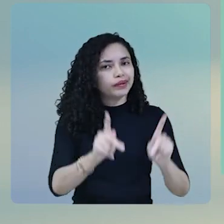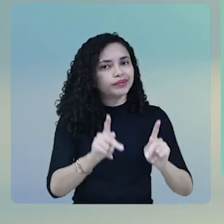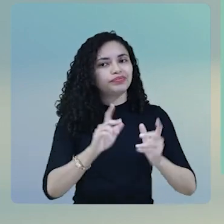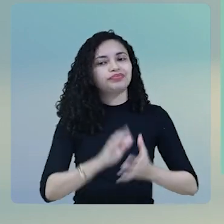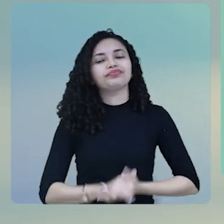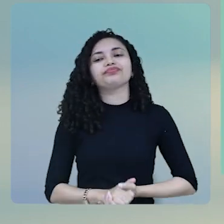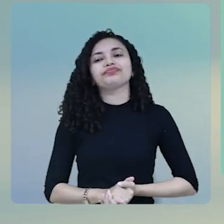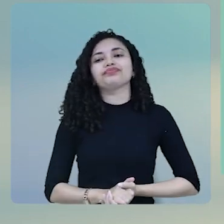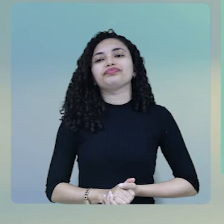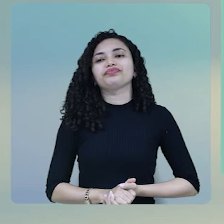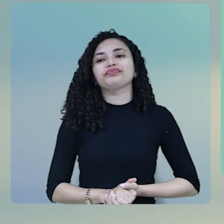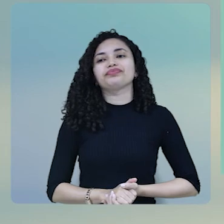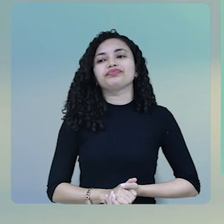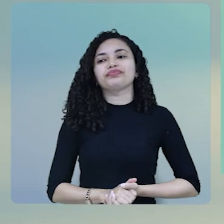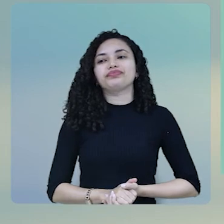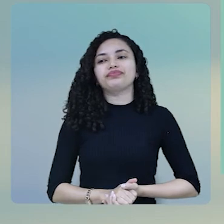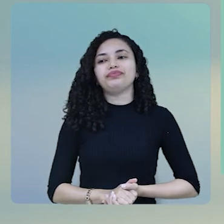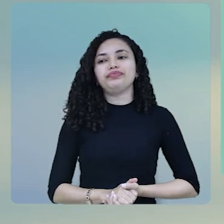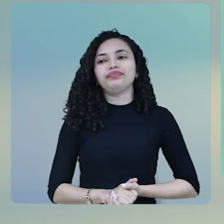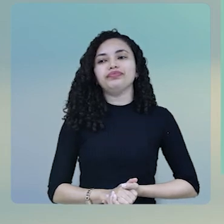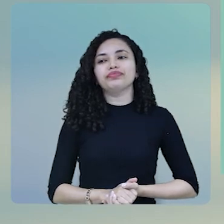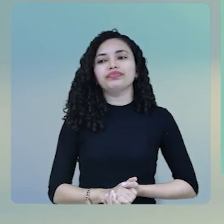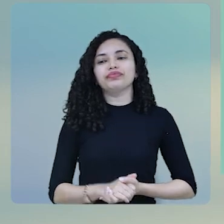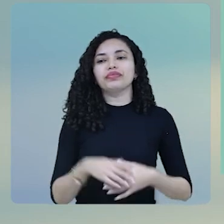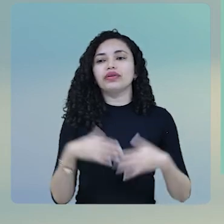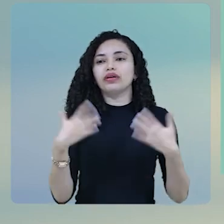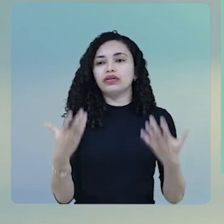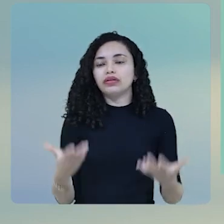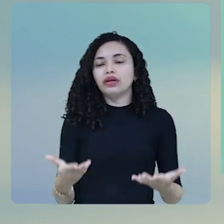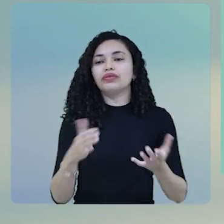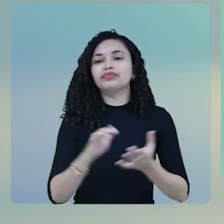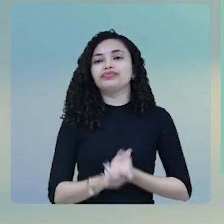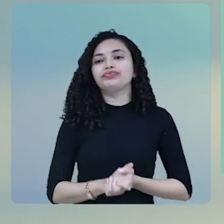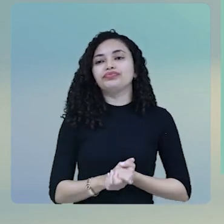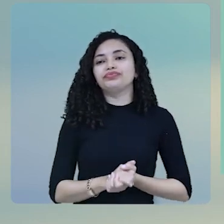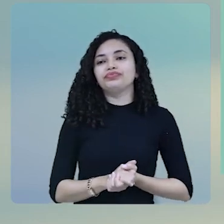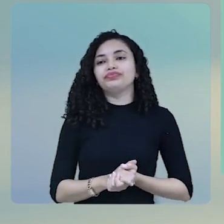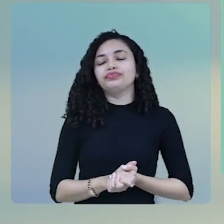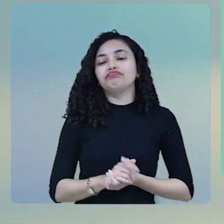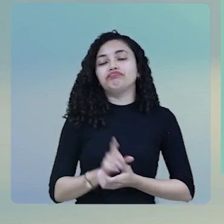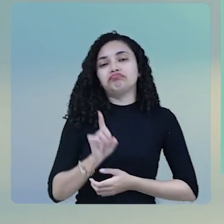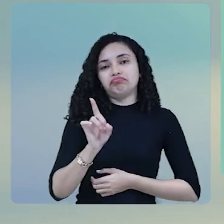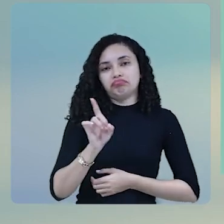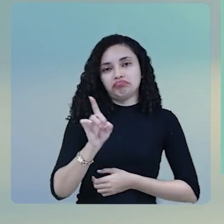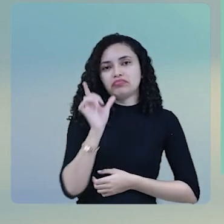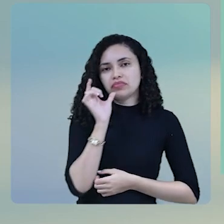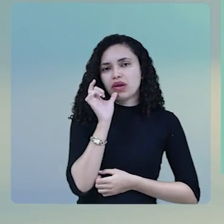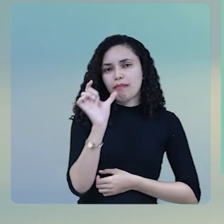elevada, você pode reduzir sim esse tempo de atividade física, tá bom? Então,